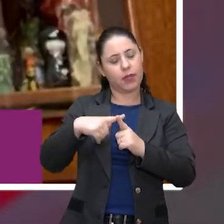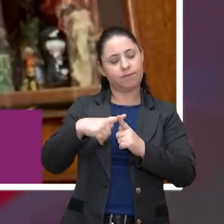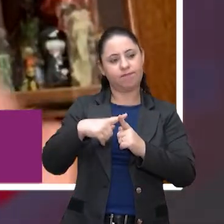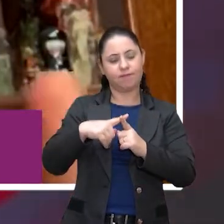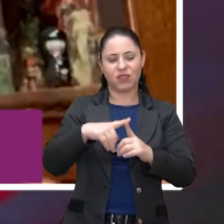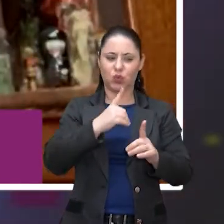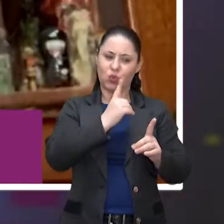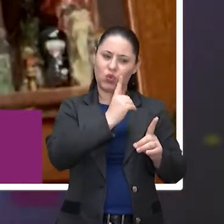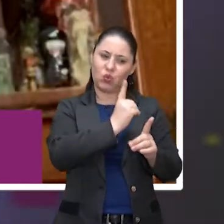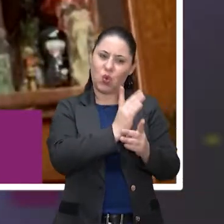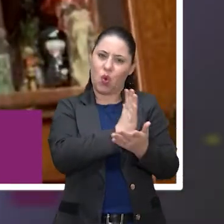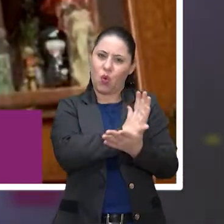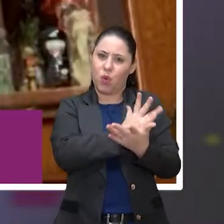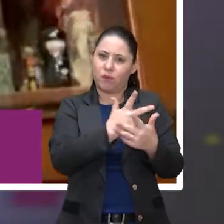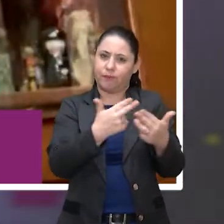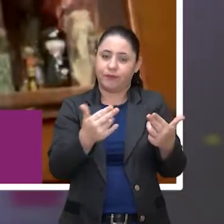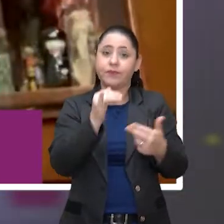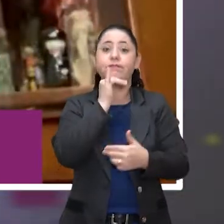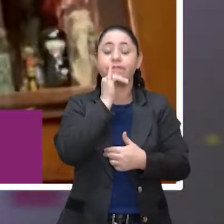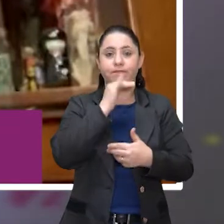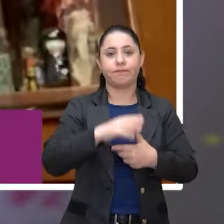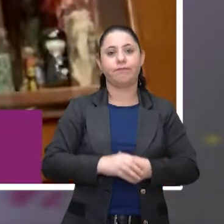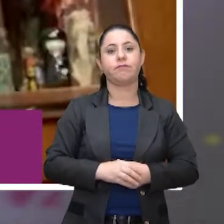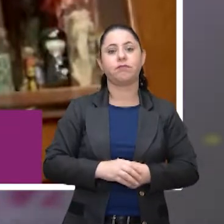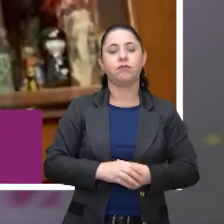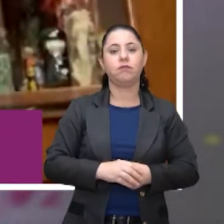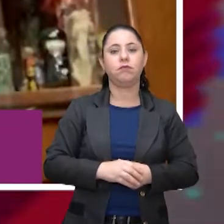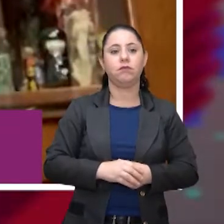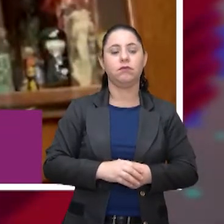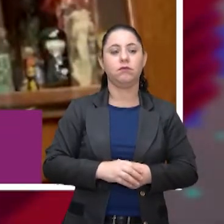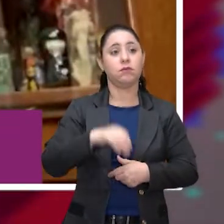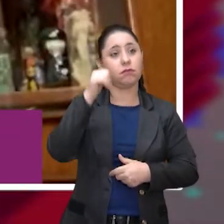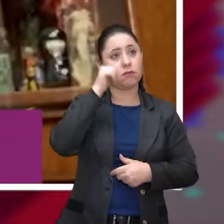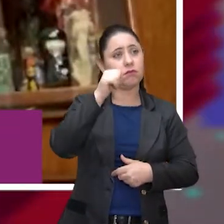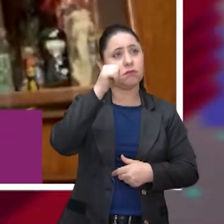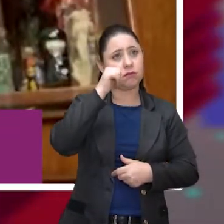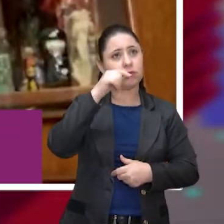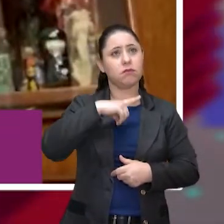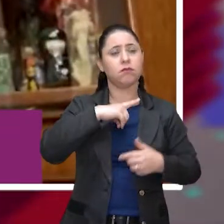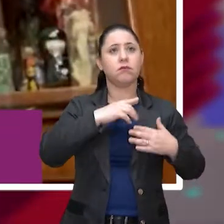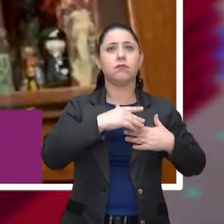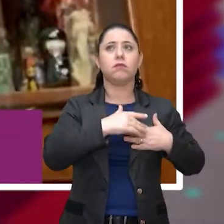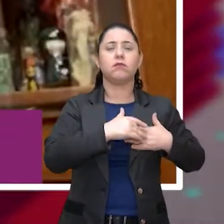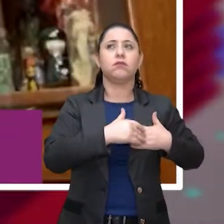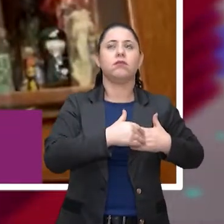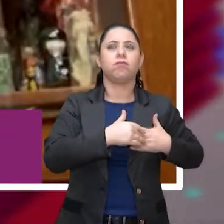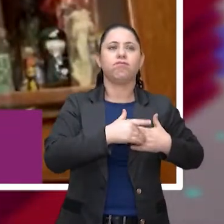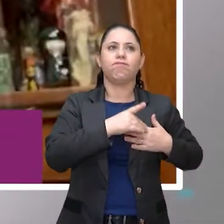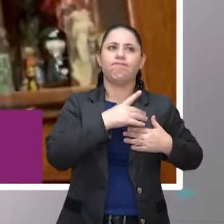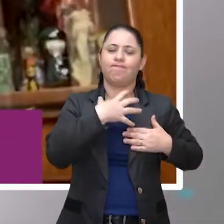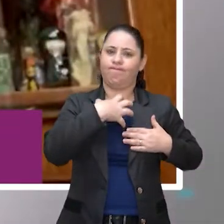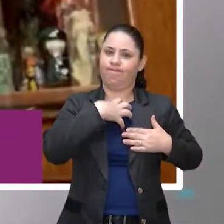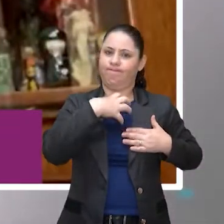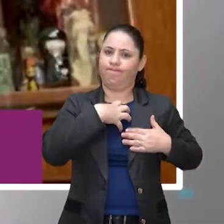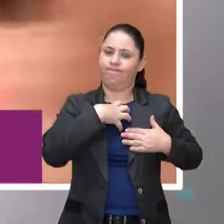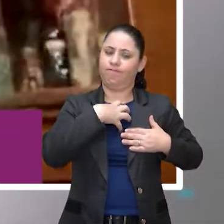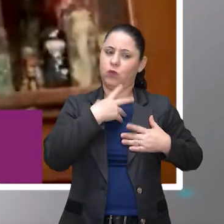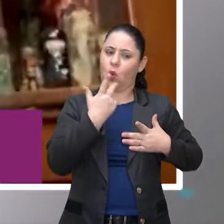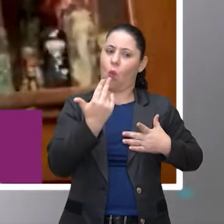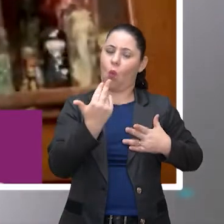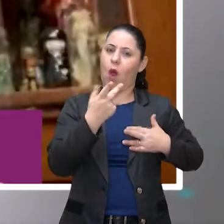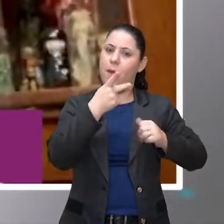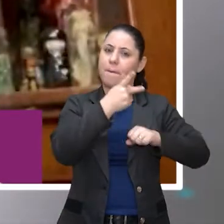percebeu alguma coisa na mama. Então, por exemplo, assim, a mulher que tem um nódulo palpável na mama, é um